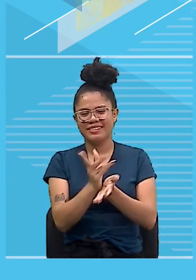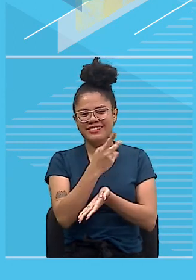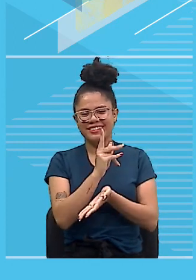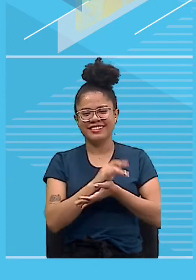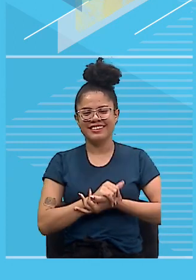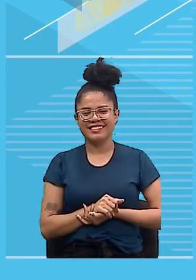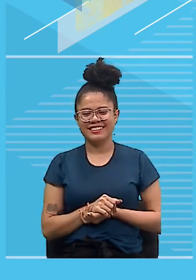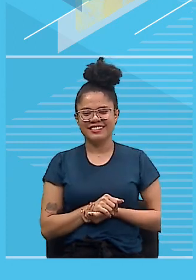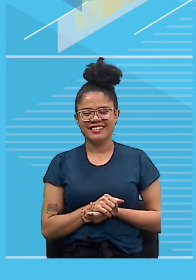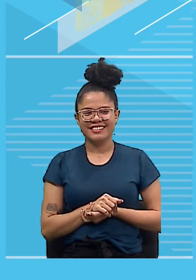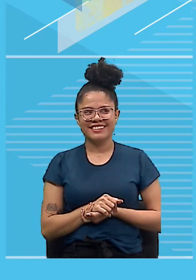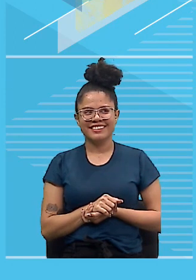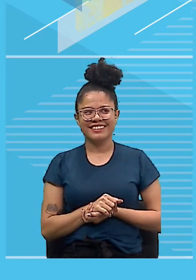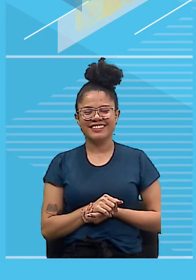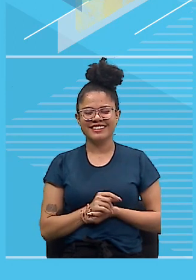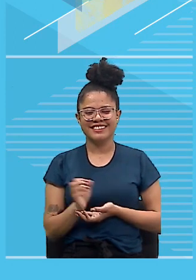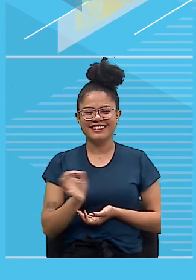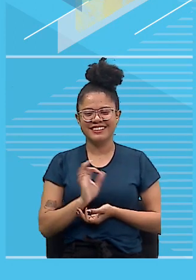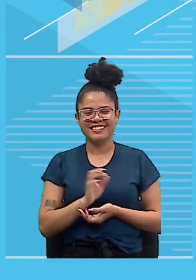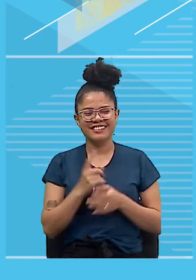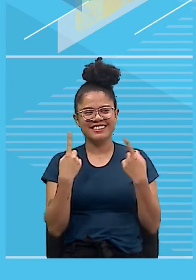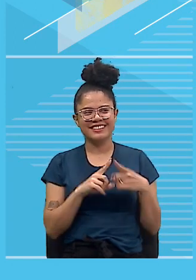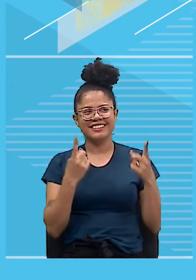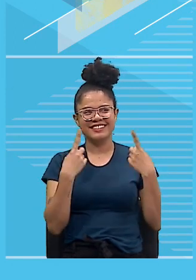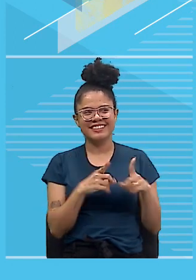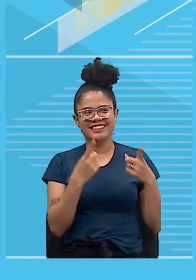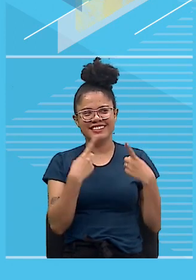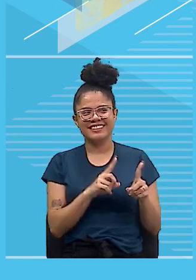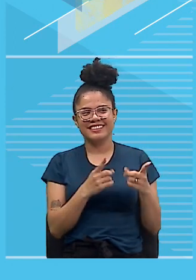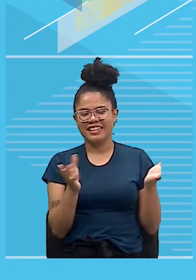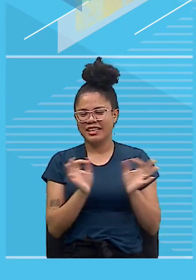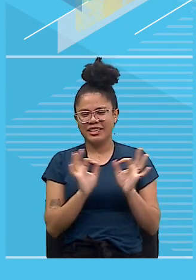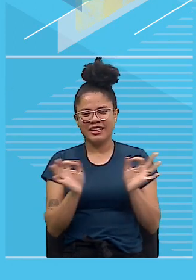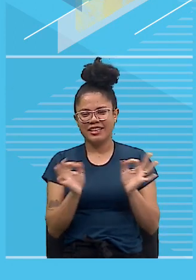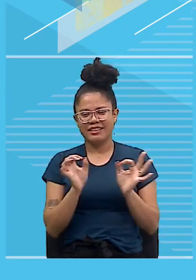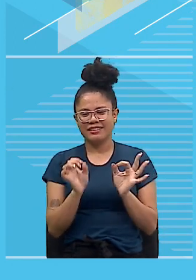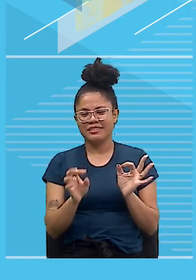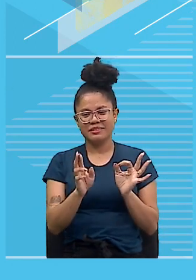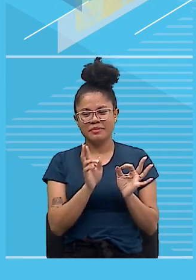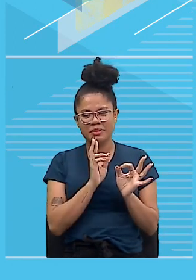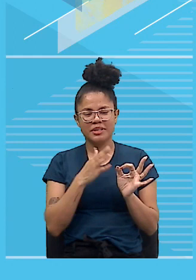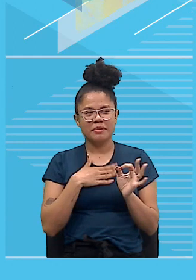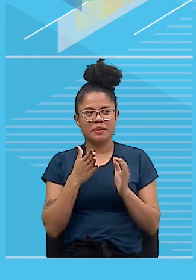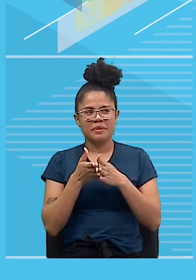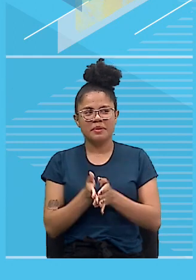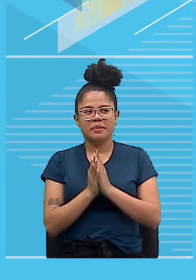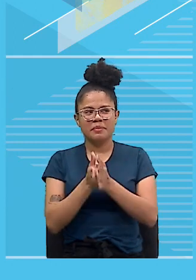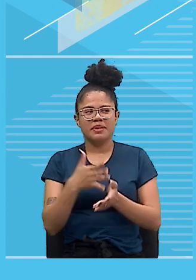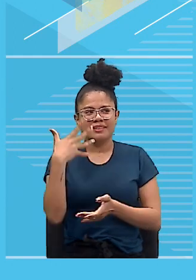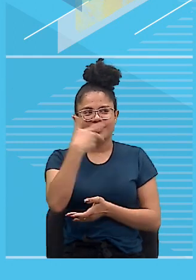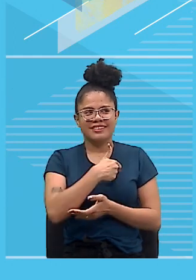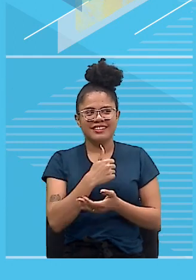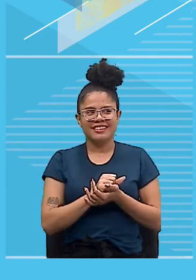nada de comentar destruidores simplesmente mandar no WhatsApp Professor seu barco tá lindo 10 20 30 entendeu